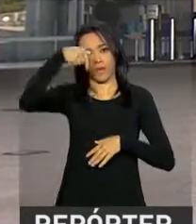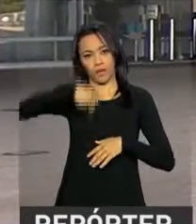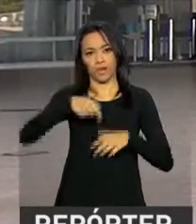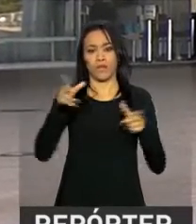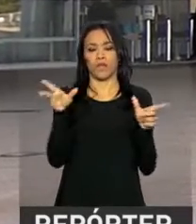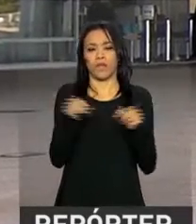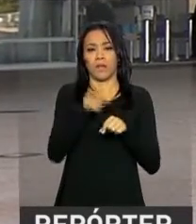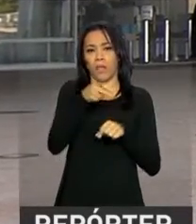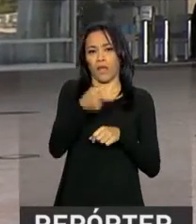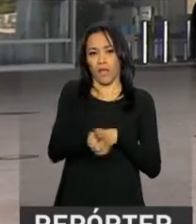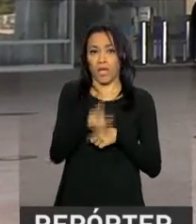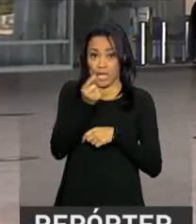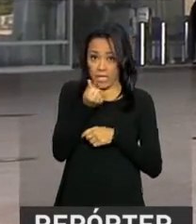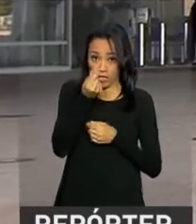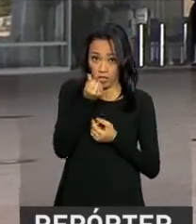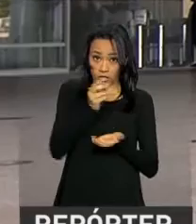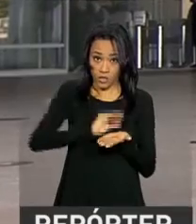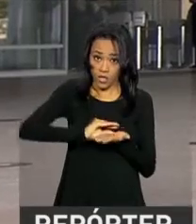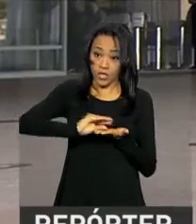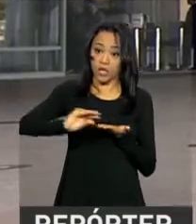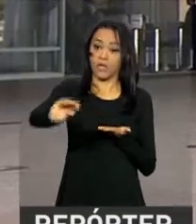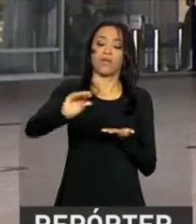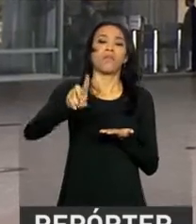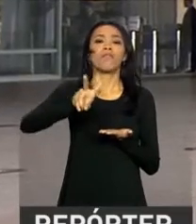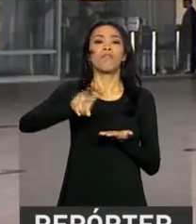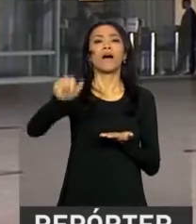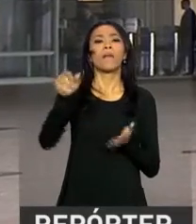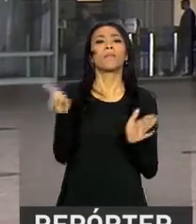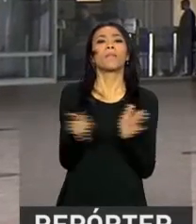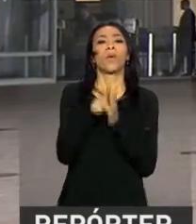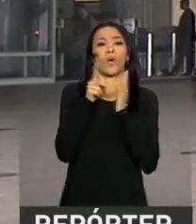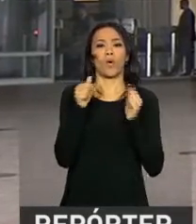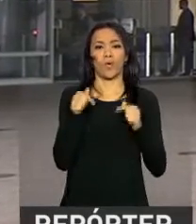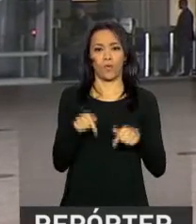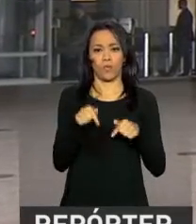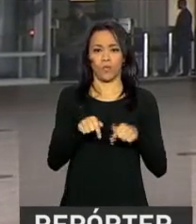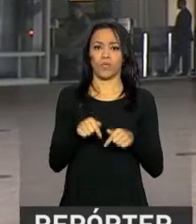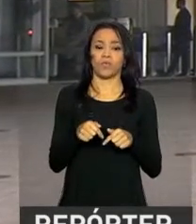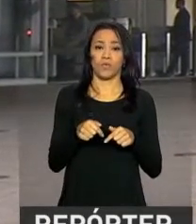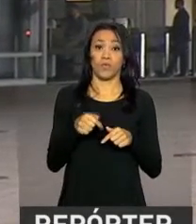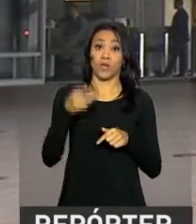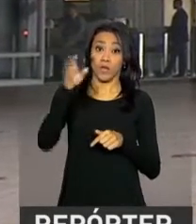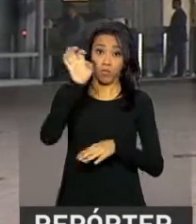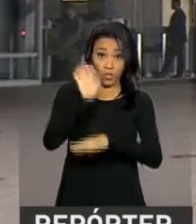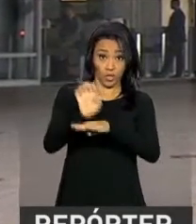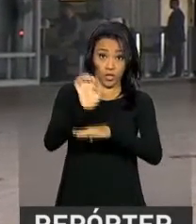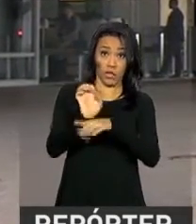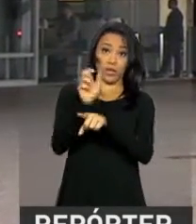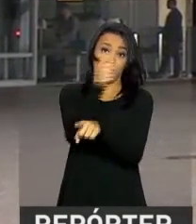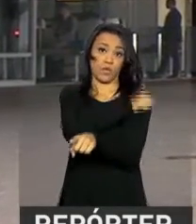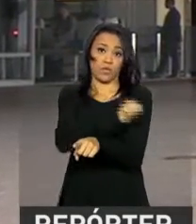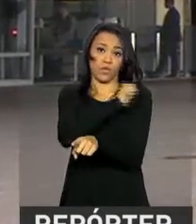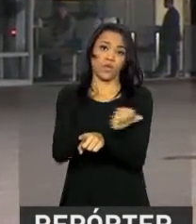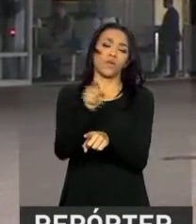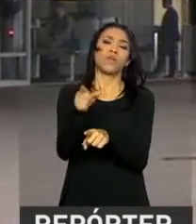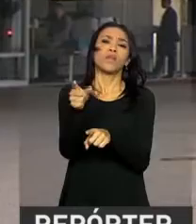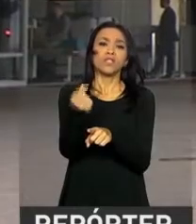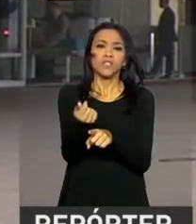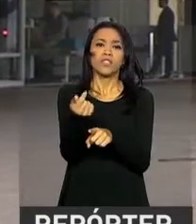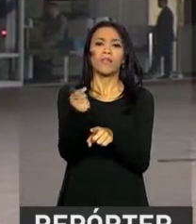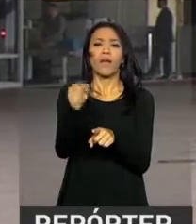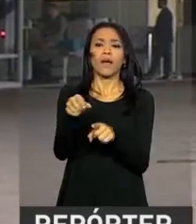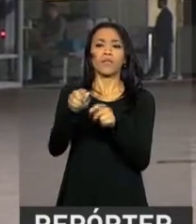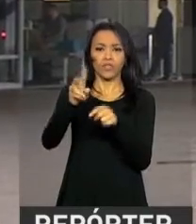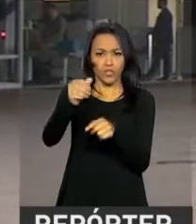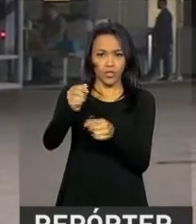República, essa verba vai permitir a liberação de recursos próprios do orçamento do Estado do Rio de Janeiro para serem remanejados para